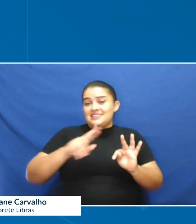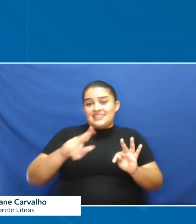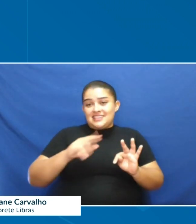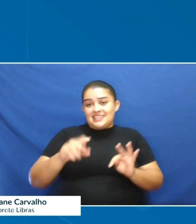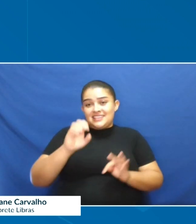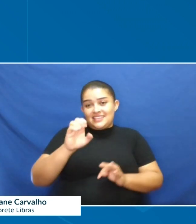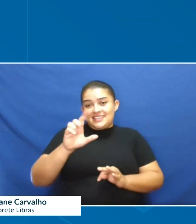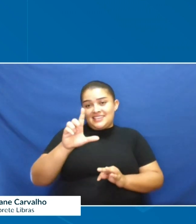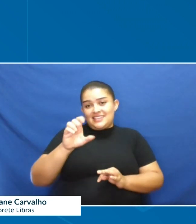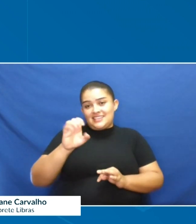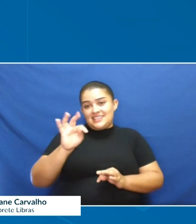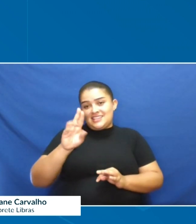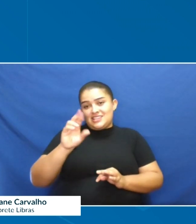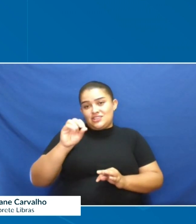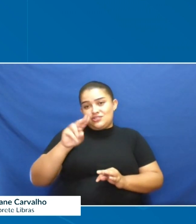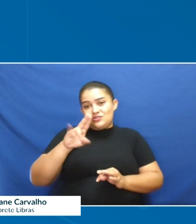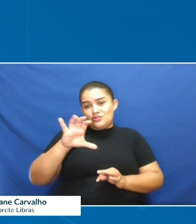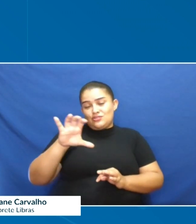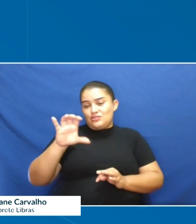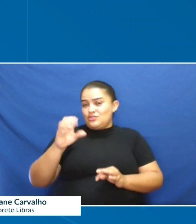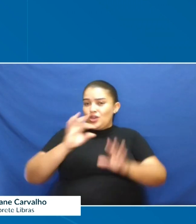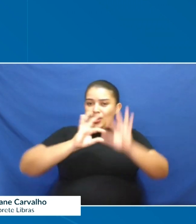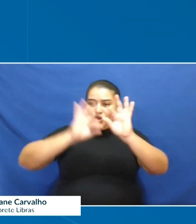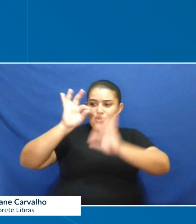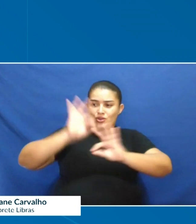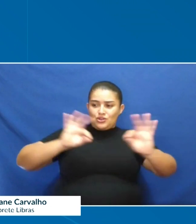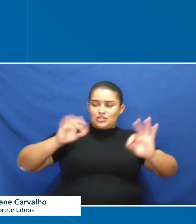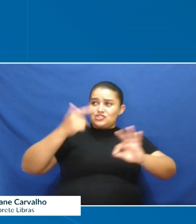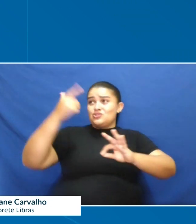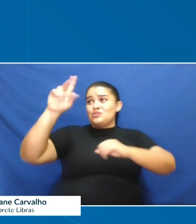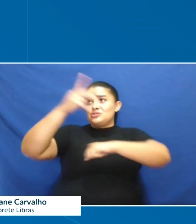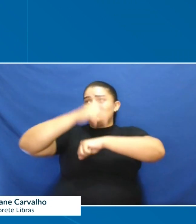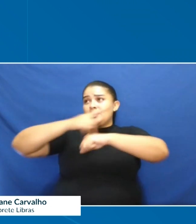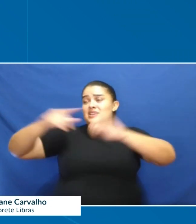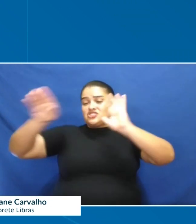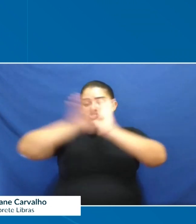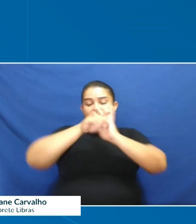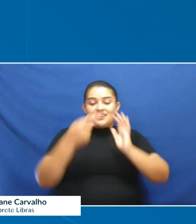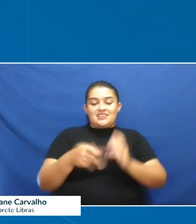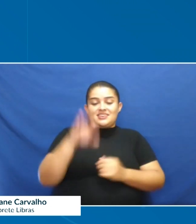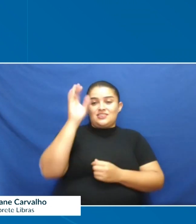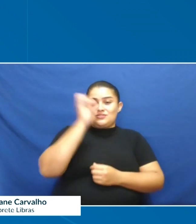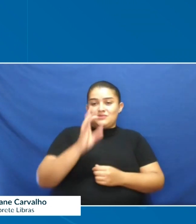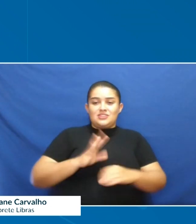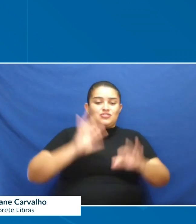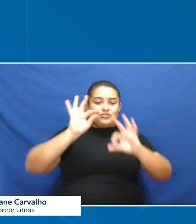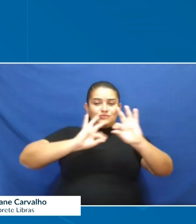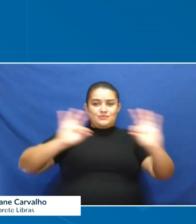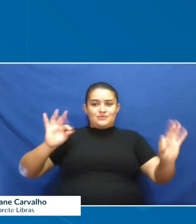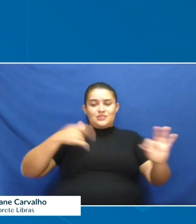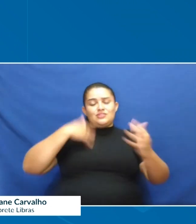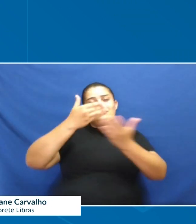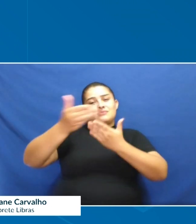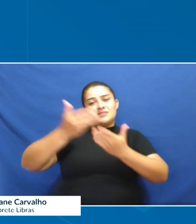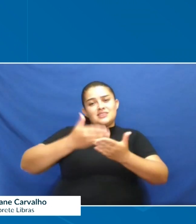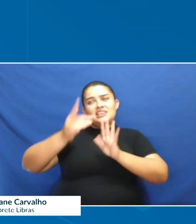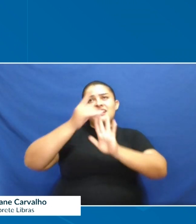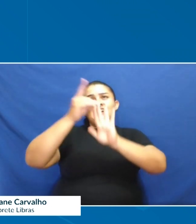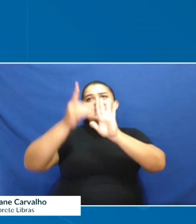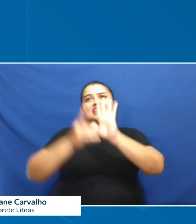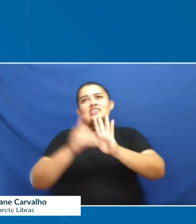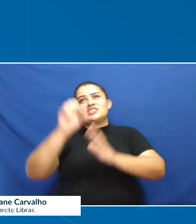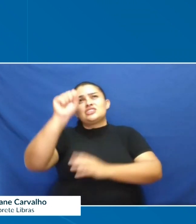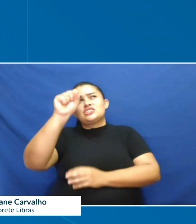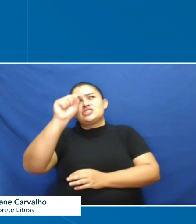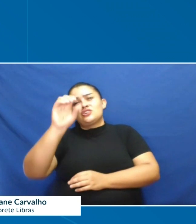é montar peças eletrônicas que vêm de fora. Então, nós perdemos isso, e tínhamos isso na década de